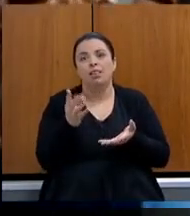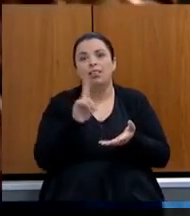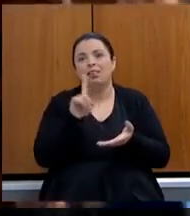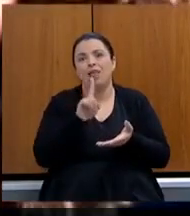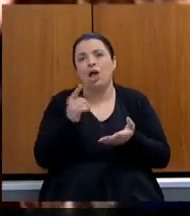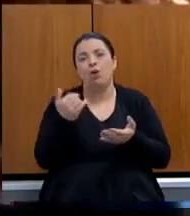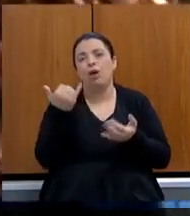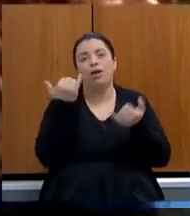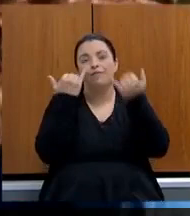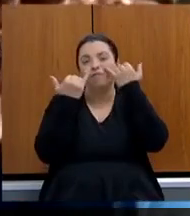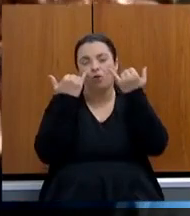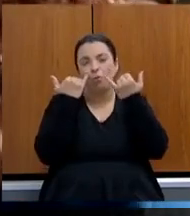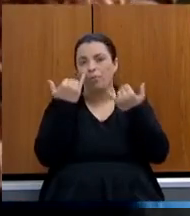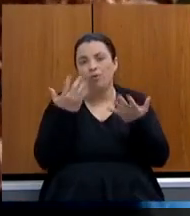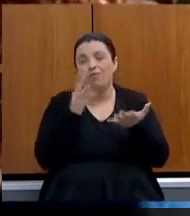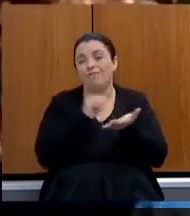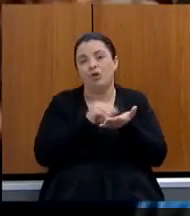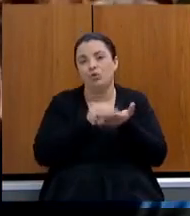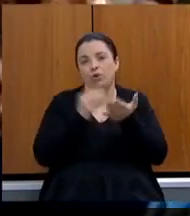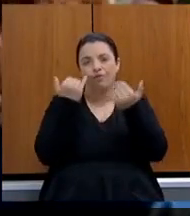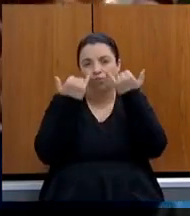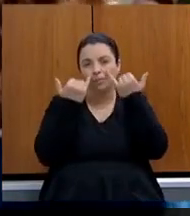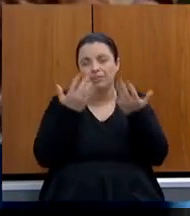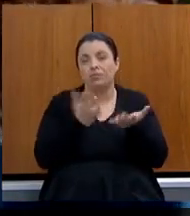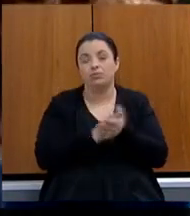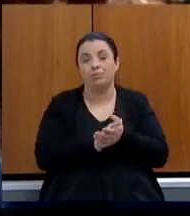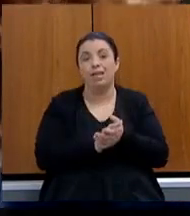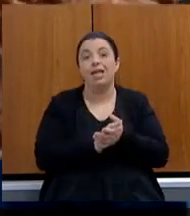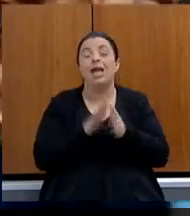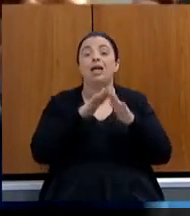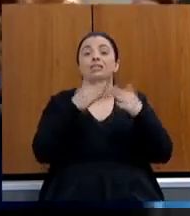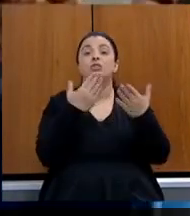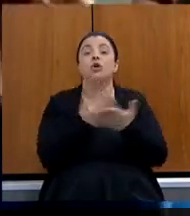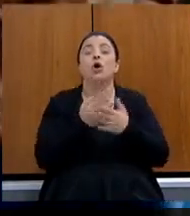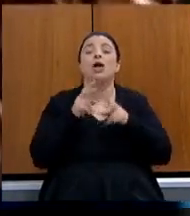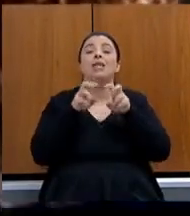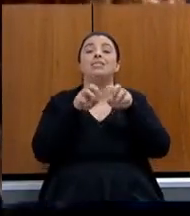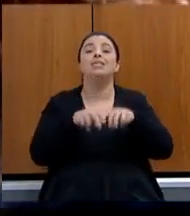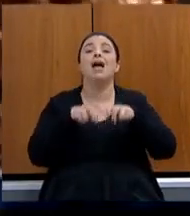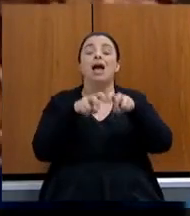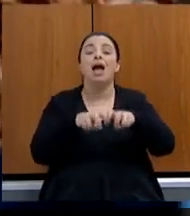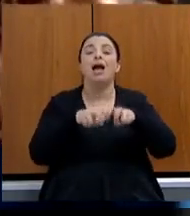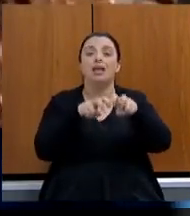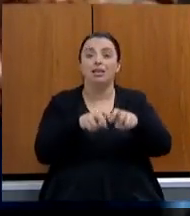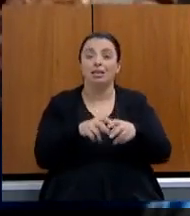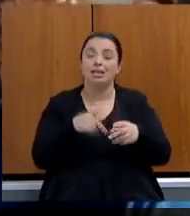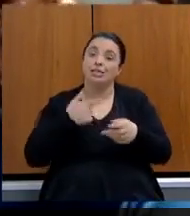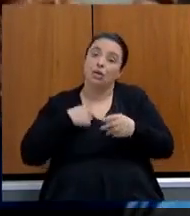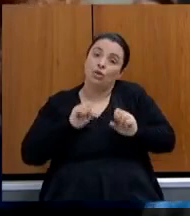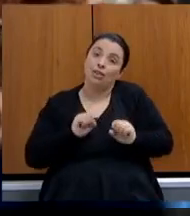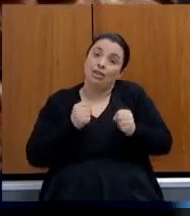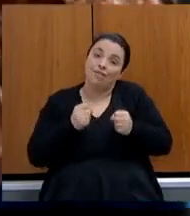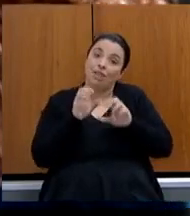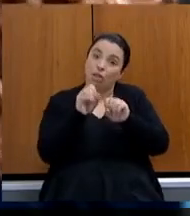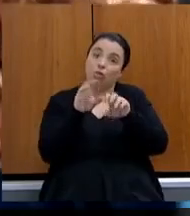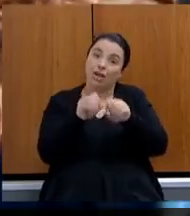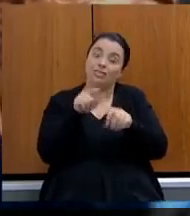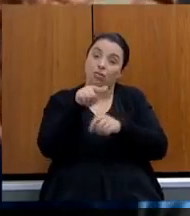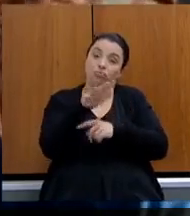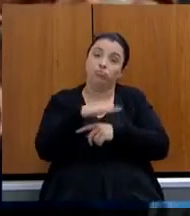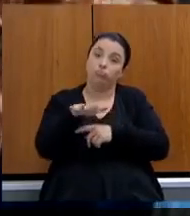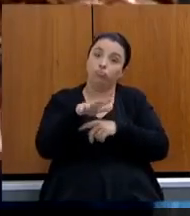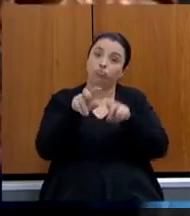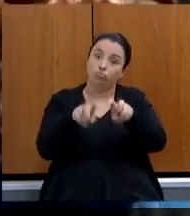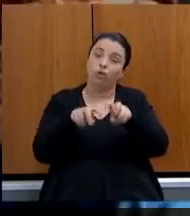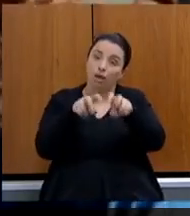a primeira sobre as escolas famílias agrícolas gripado Você mesma sabe eu depois da Educação do campo e que essa proposta dessa